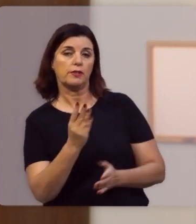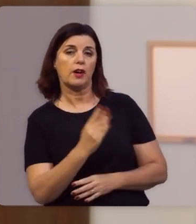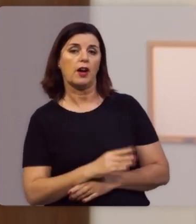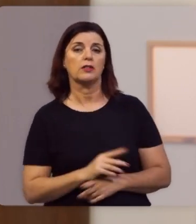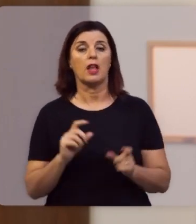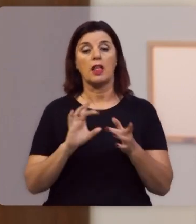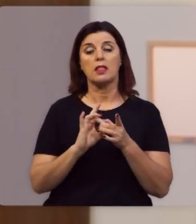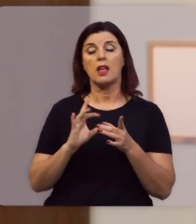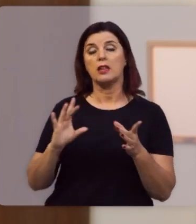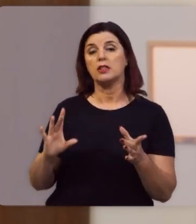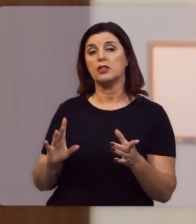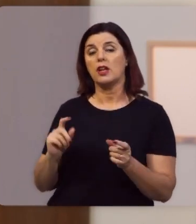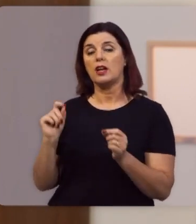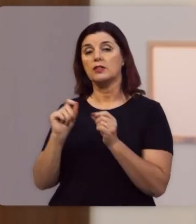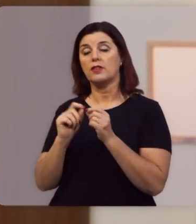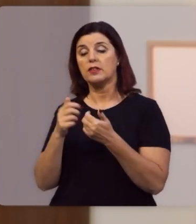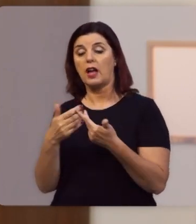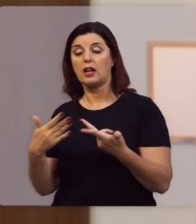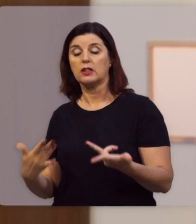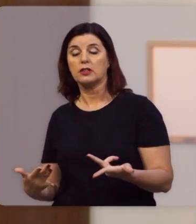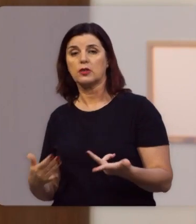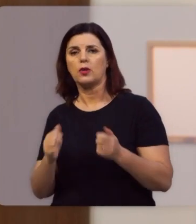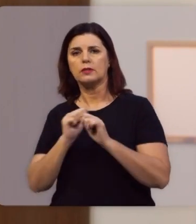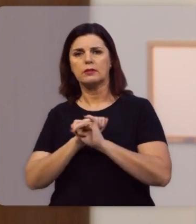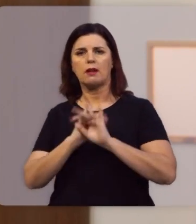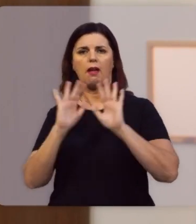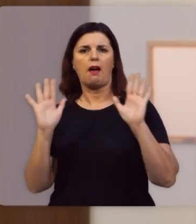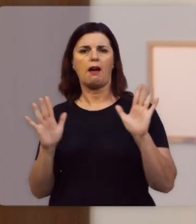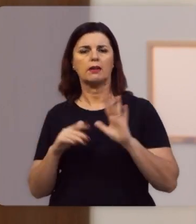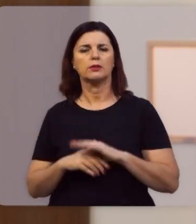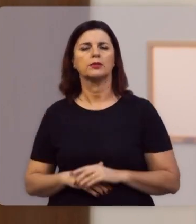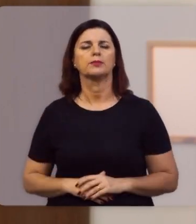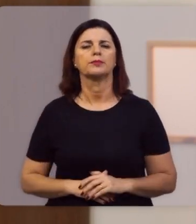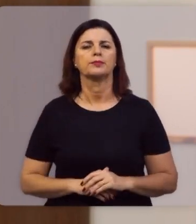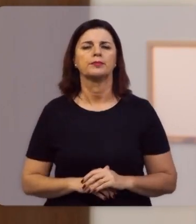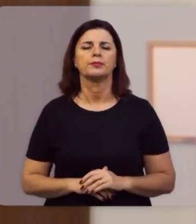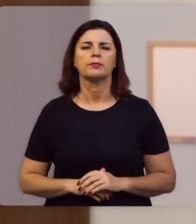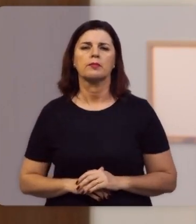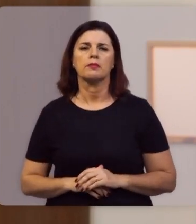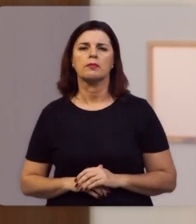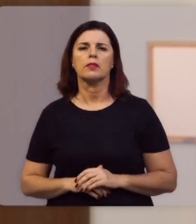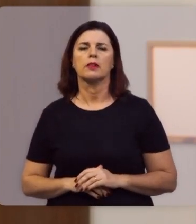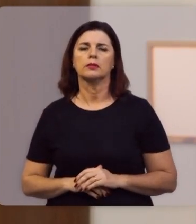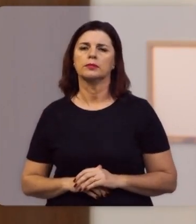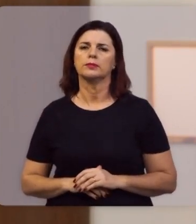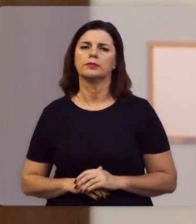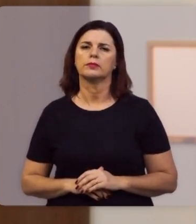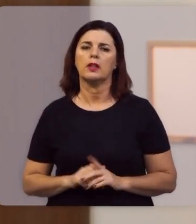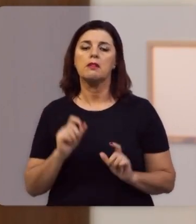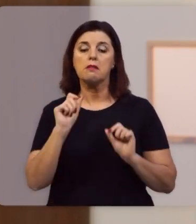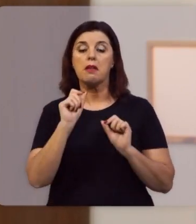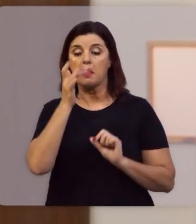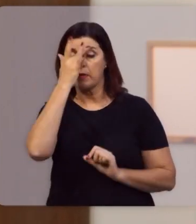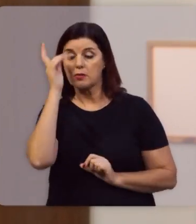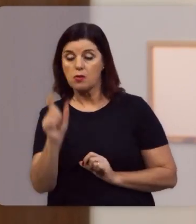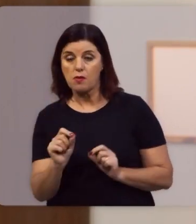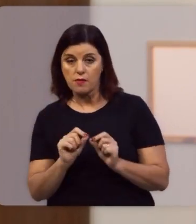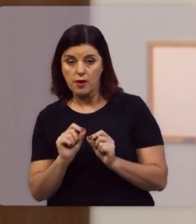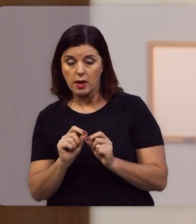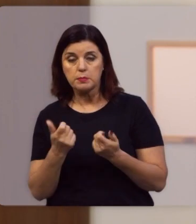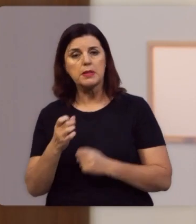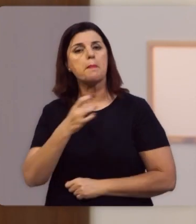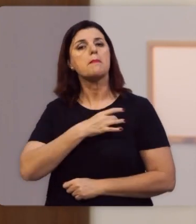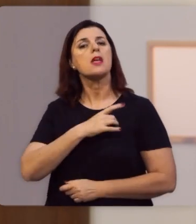deixar de fazer as coisas as claras ela quem faz isso deve ter